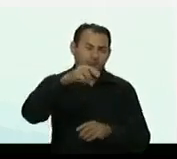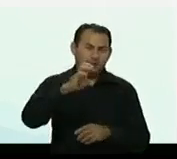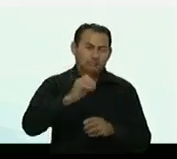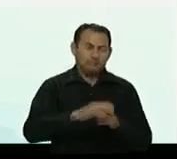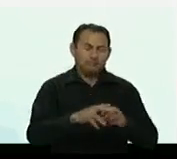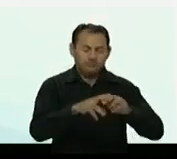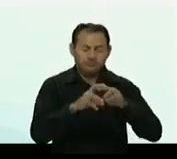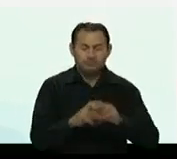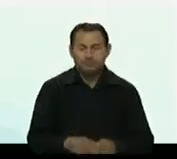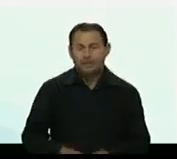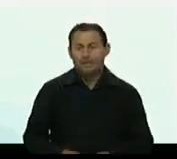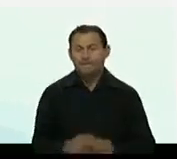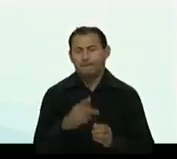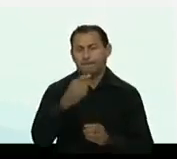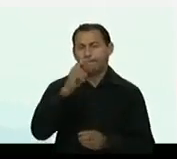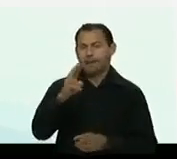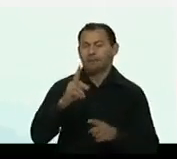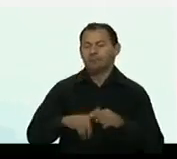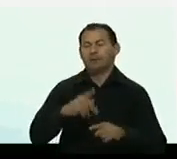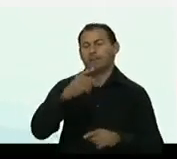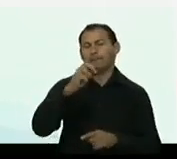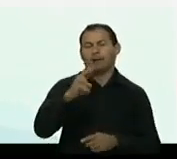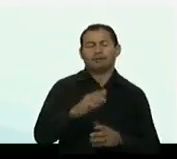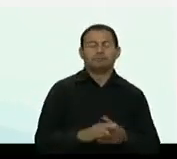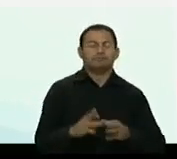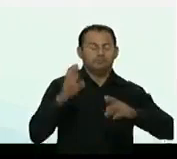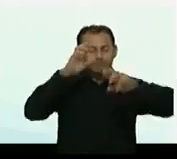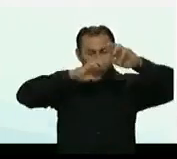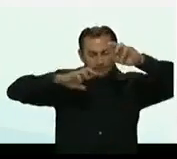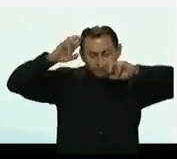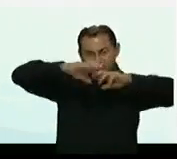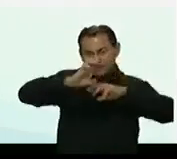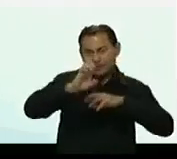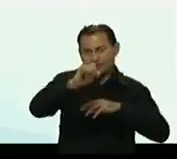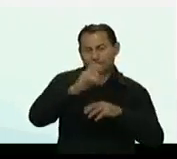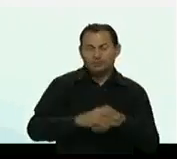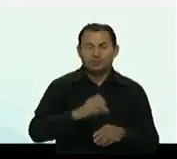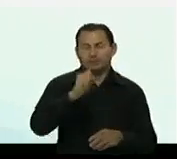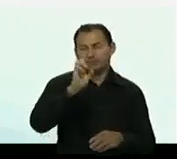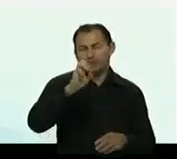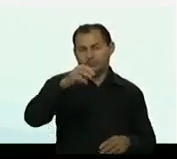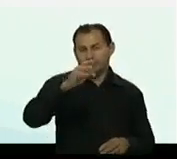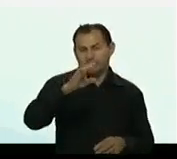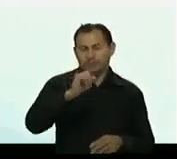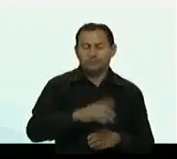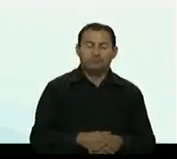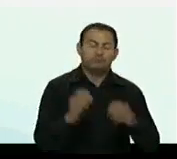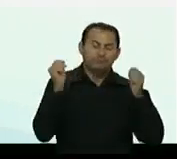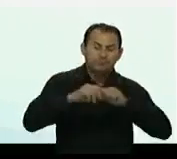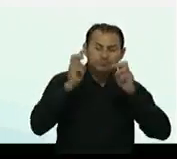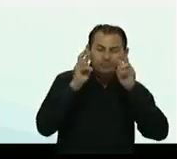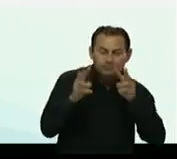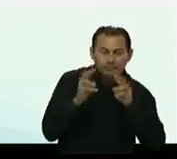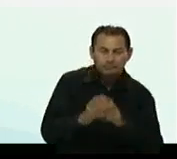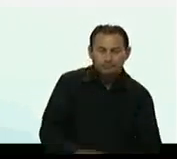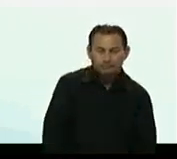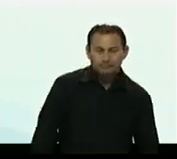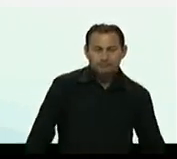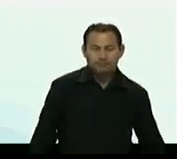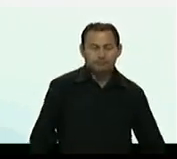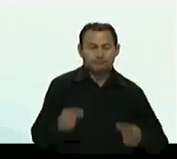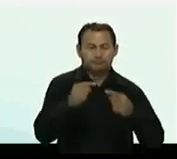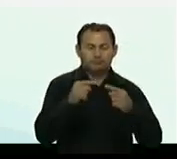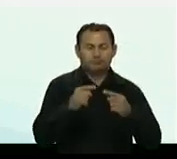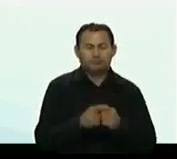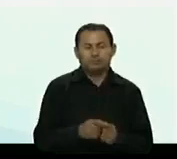uma função par. Por que ela é par? Se analisarmos o seu eixo de simetria, é possível ver que ele está em